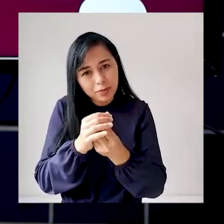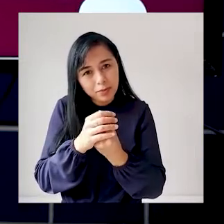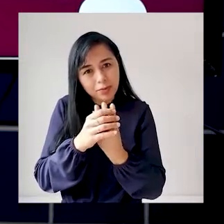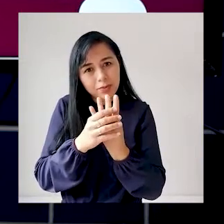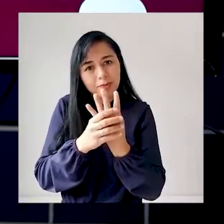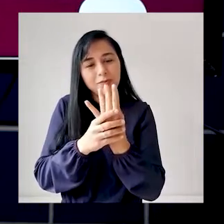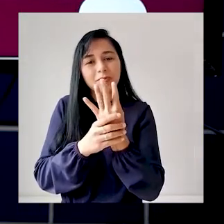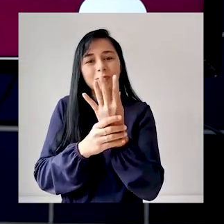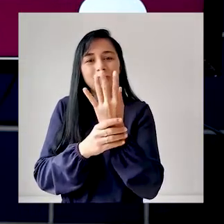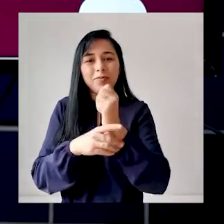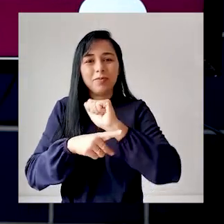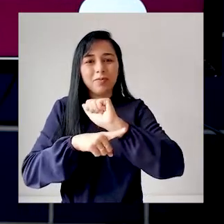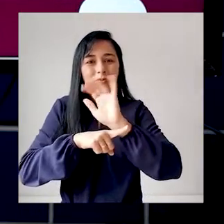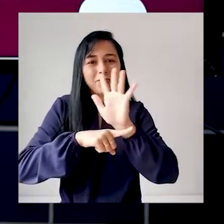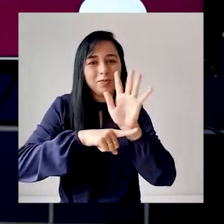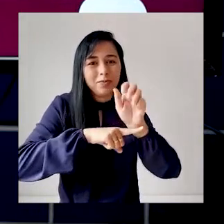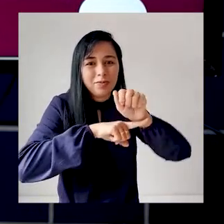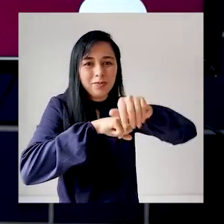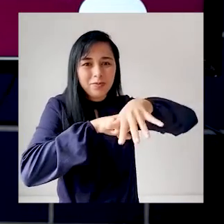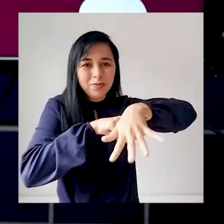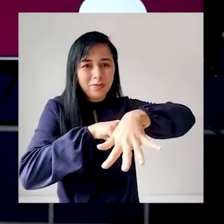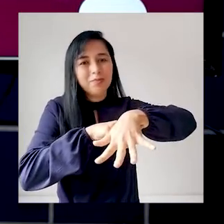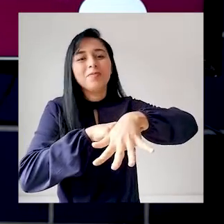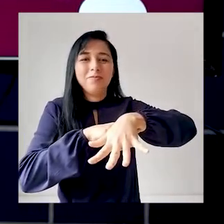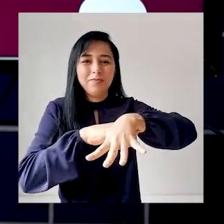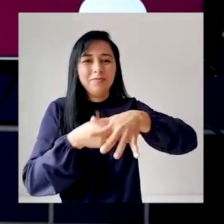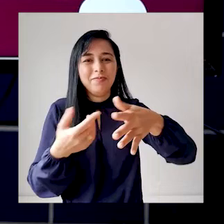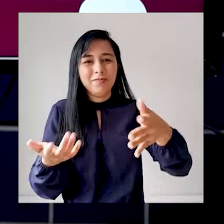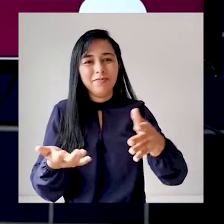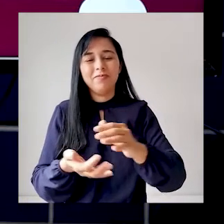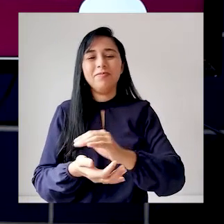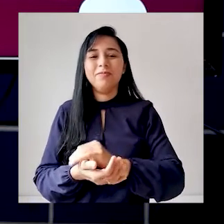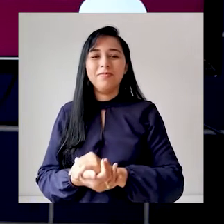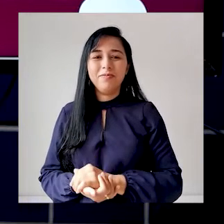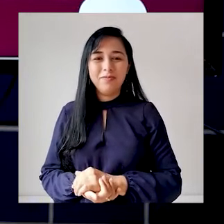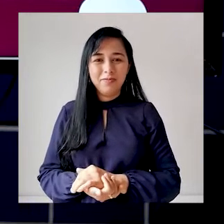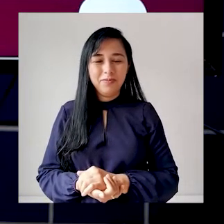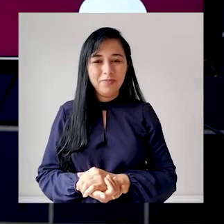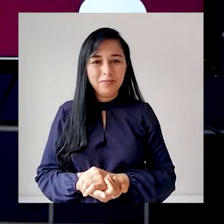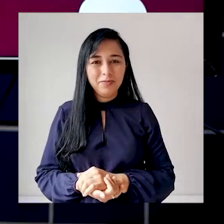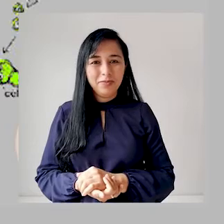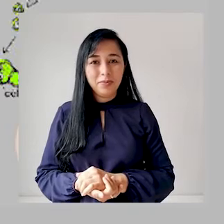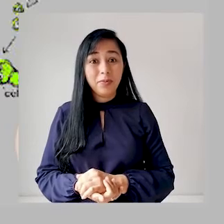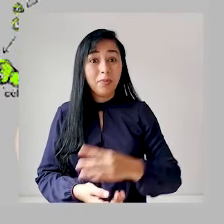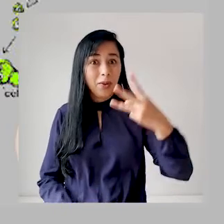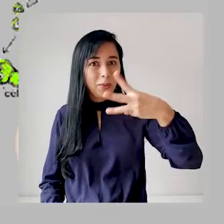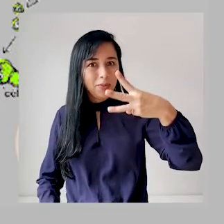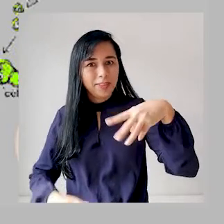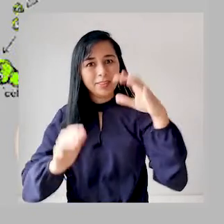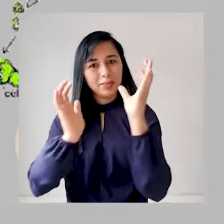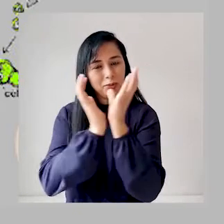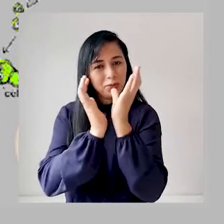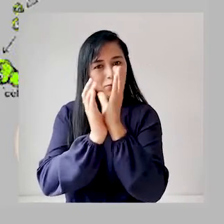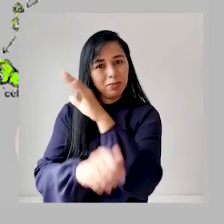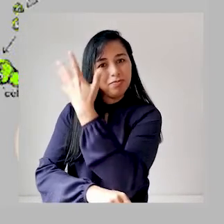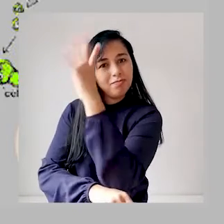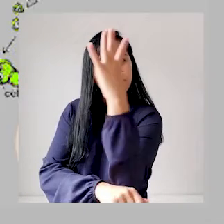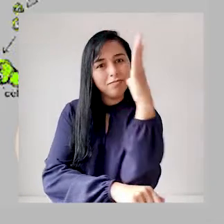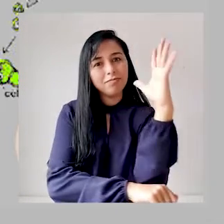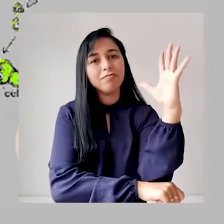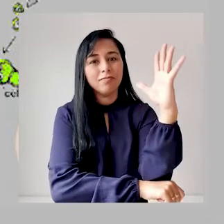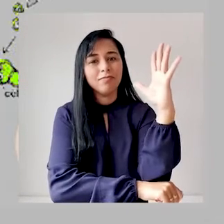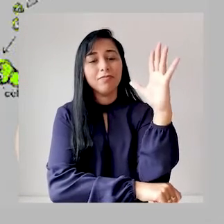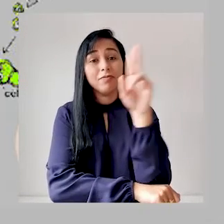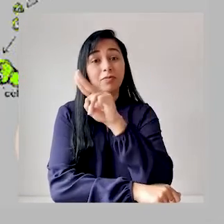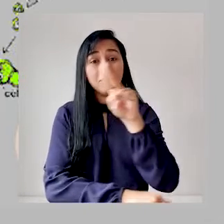e se desenvolve na planta que utilizamos em casa como planta decorativa. O terceiro grupo de plantas é o